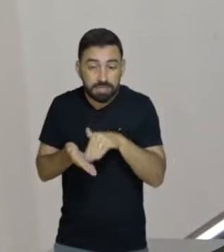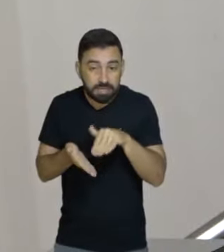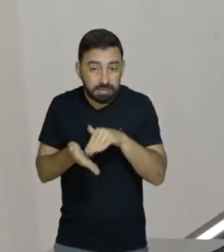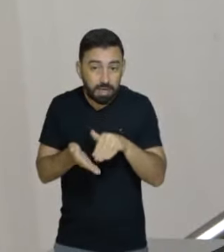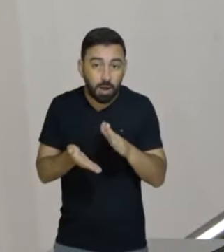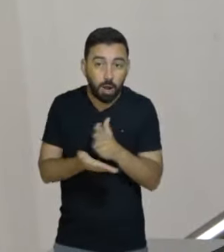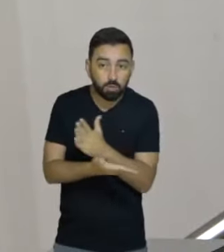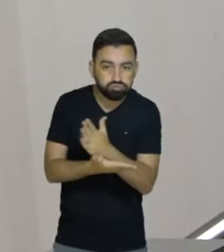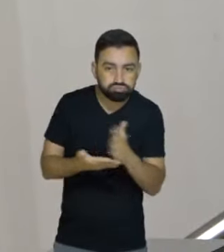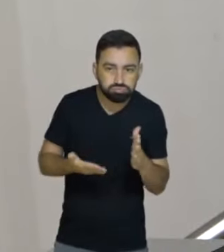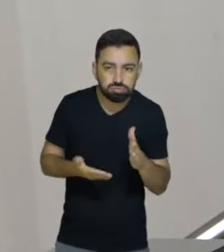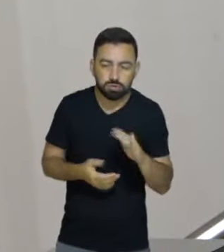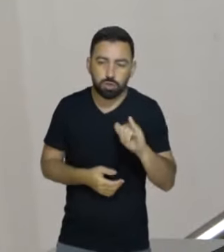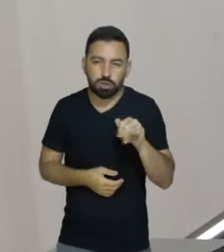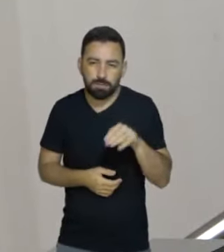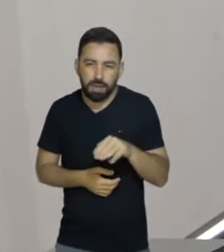Melo.